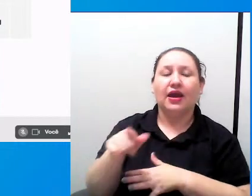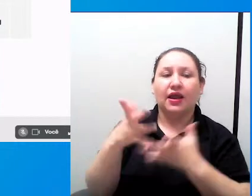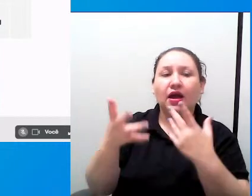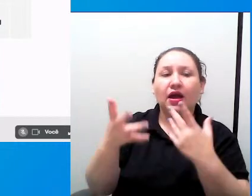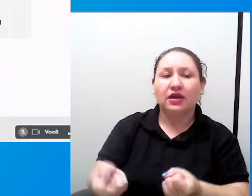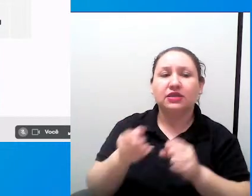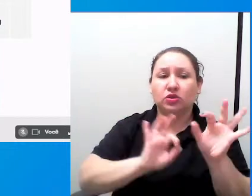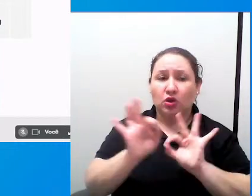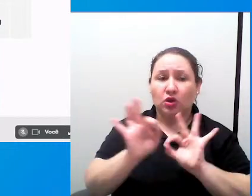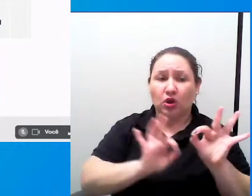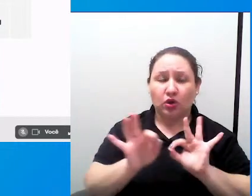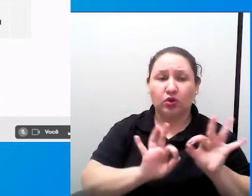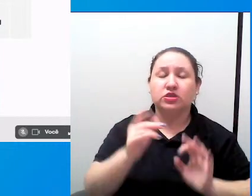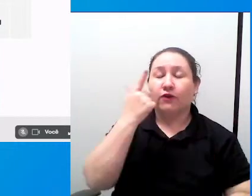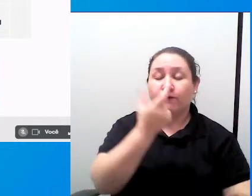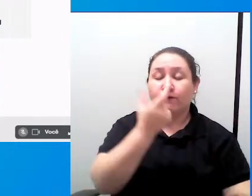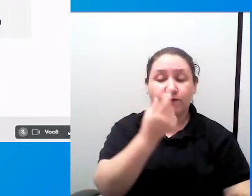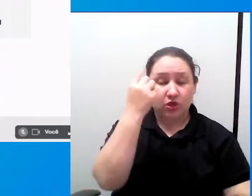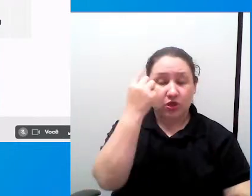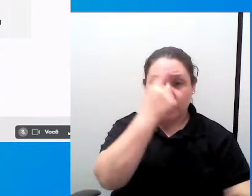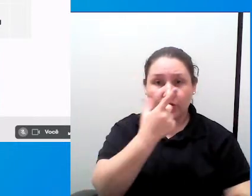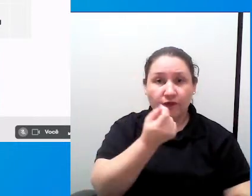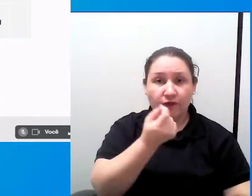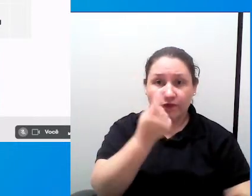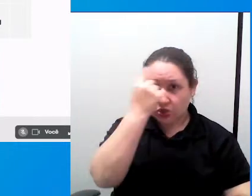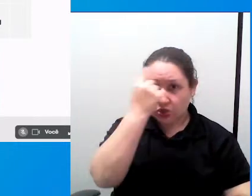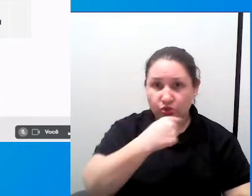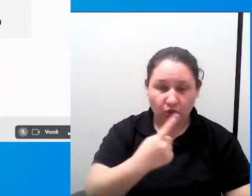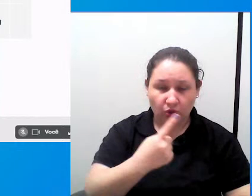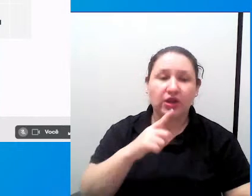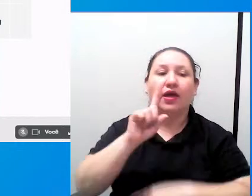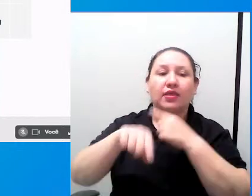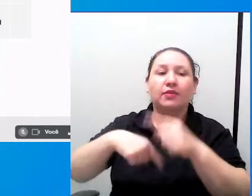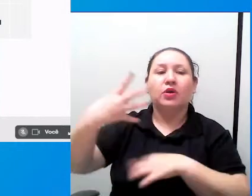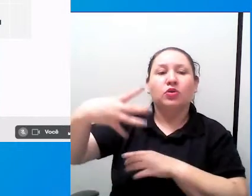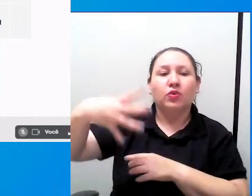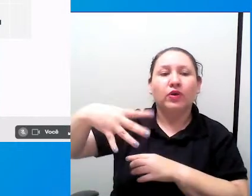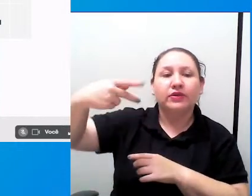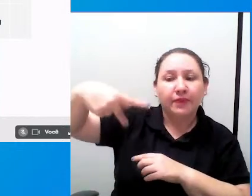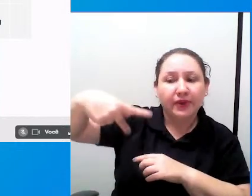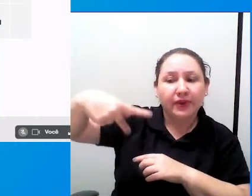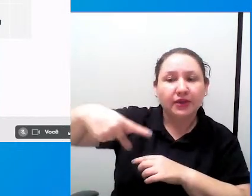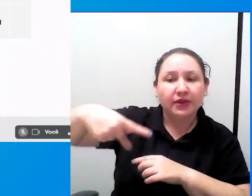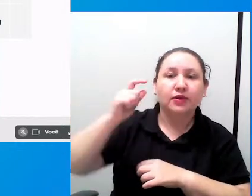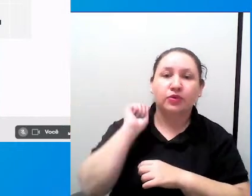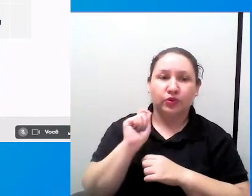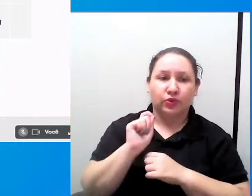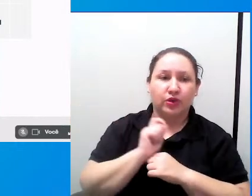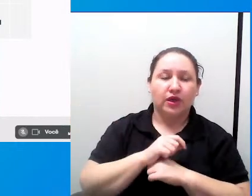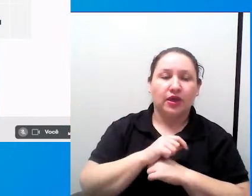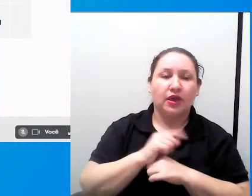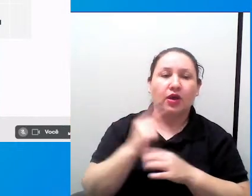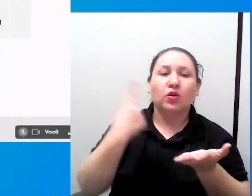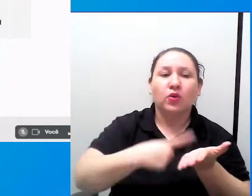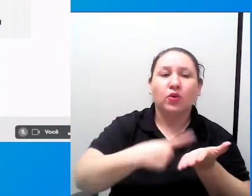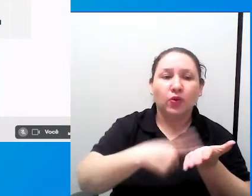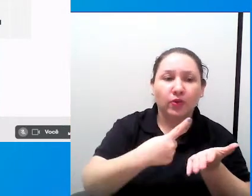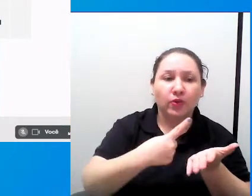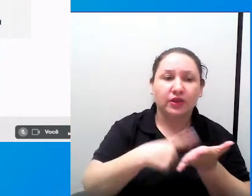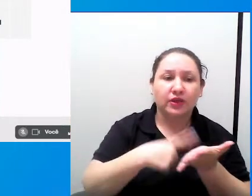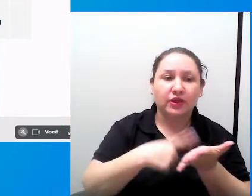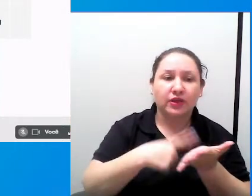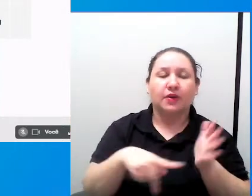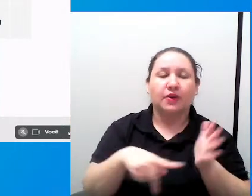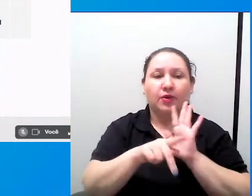organização 20 horas para ela. No quarto período, foi proposto como atividade de extensão 1,